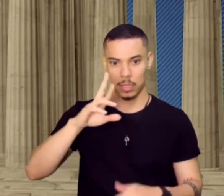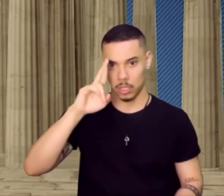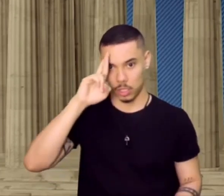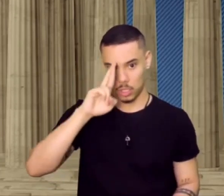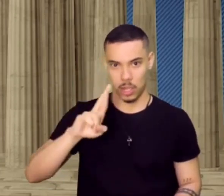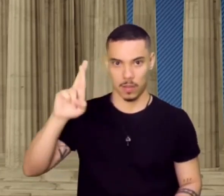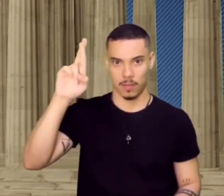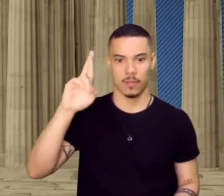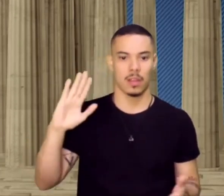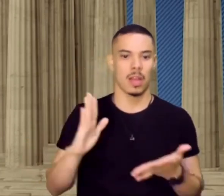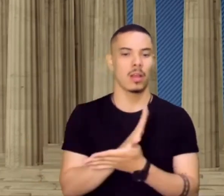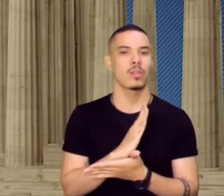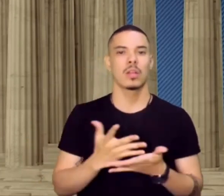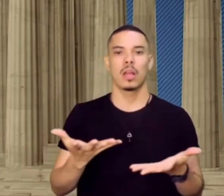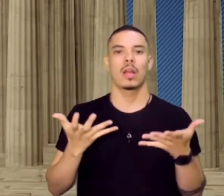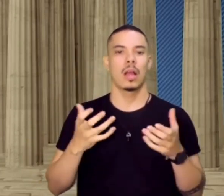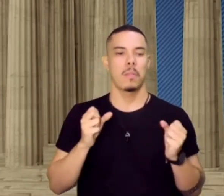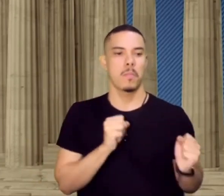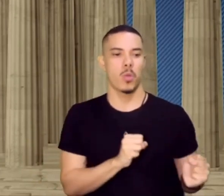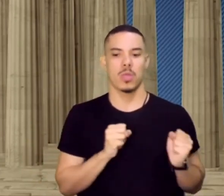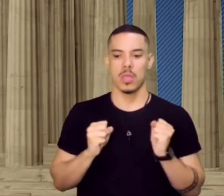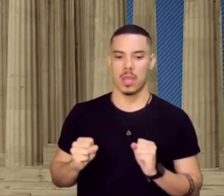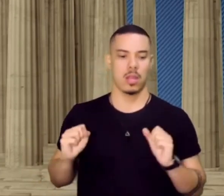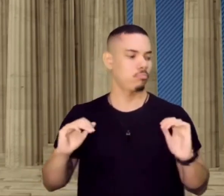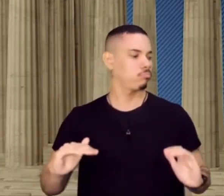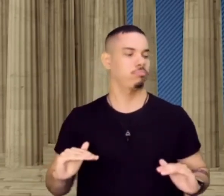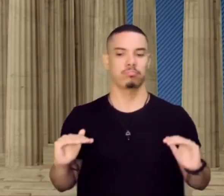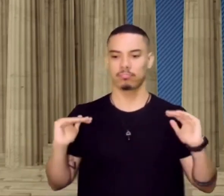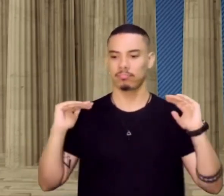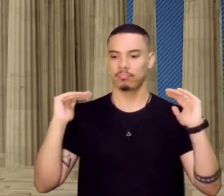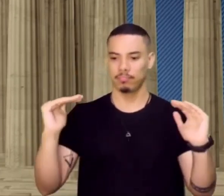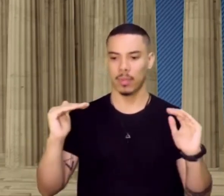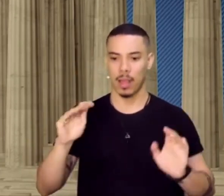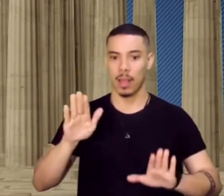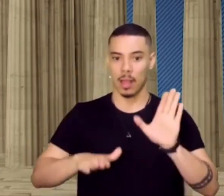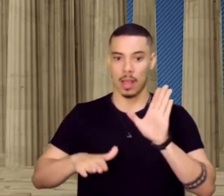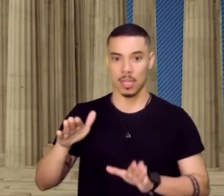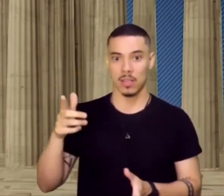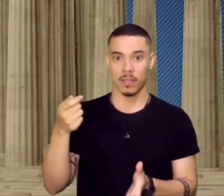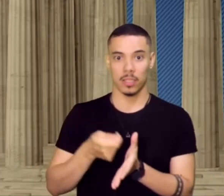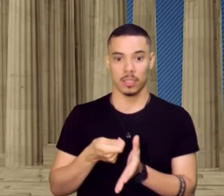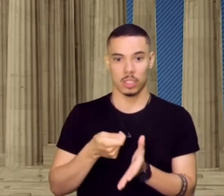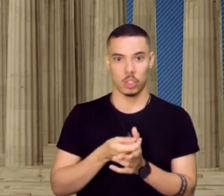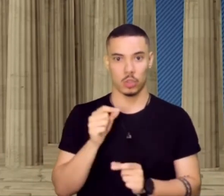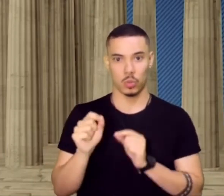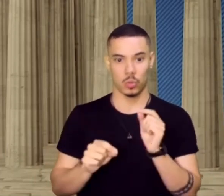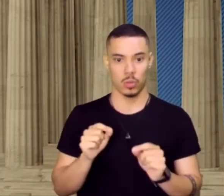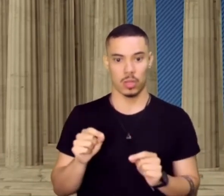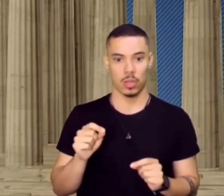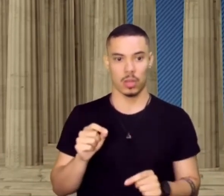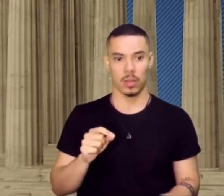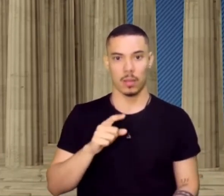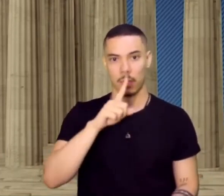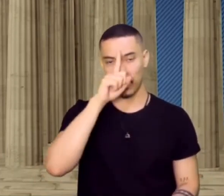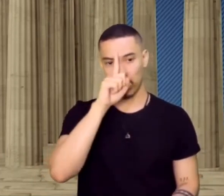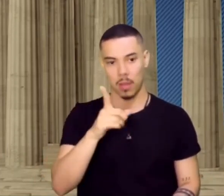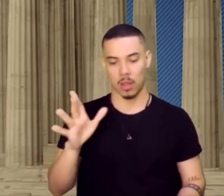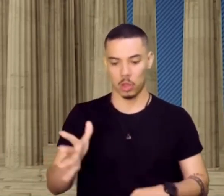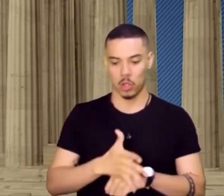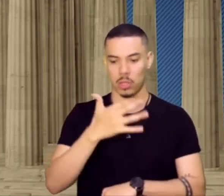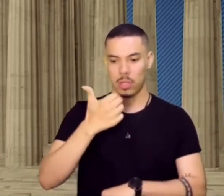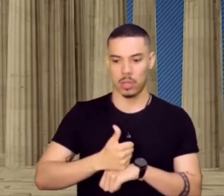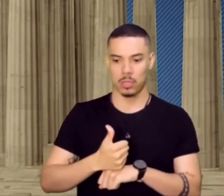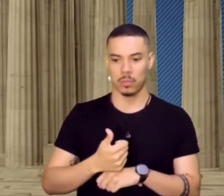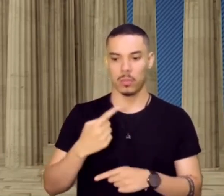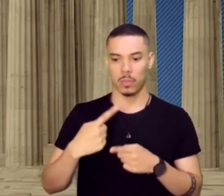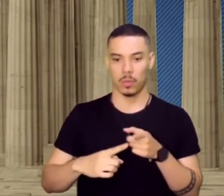buscam muito a questão do poder. Então o poder às vezes exige a questão do autoritarismo. Porque dentro